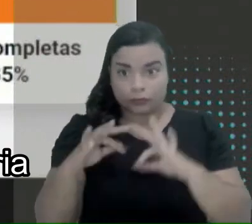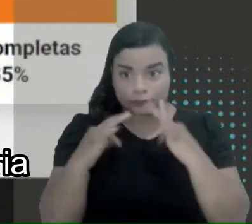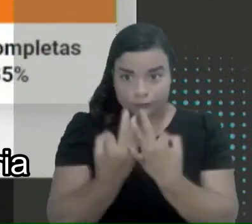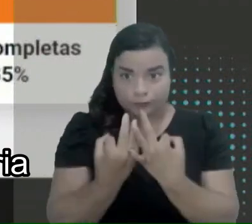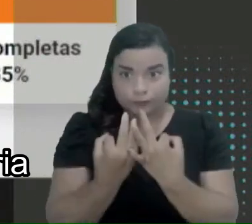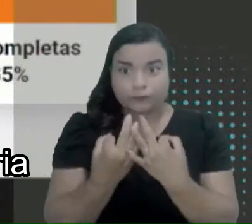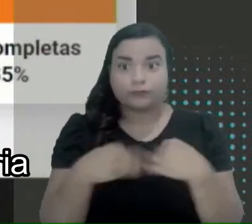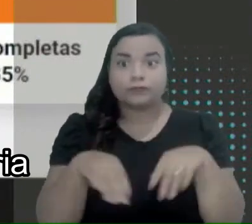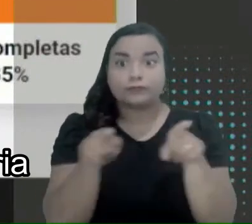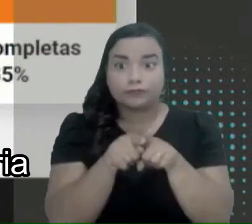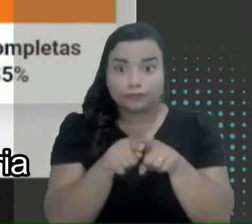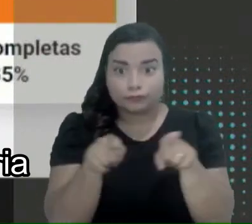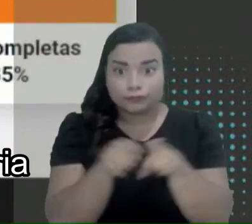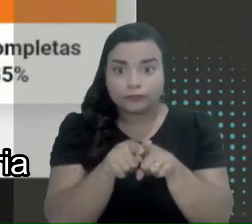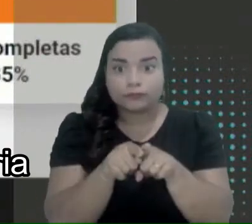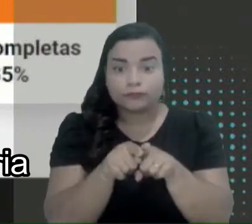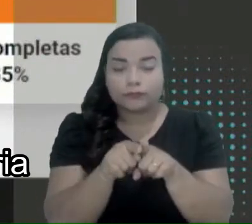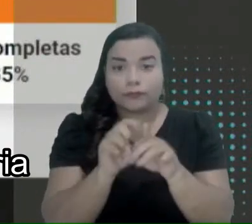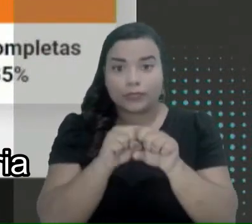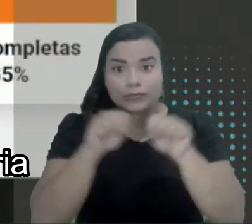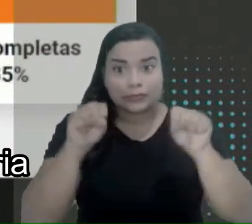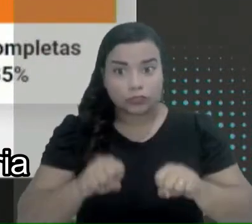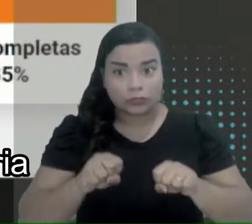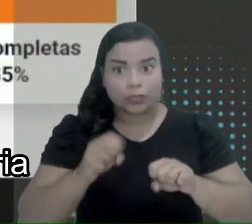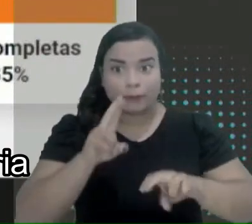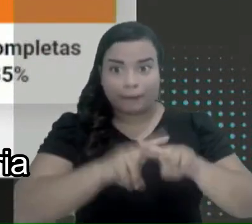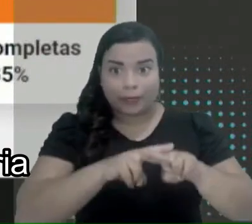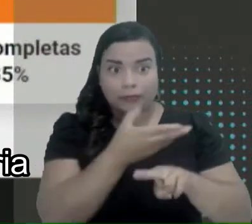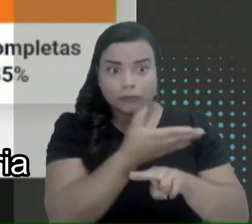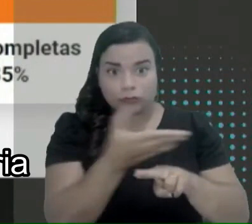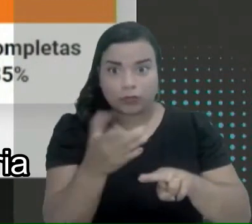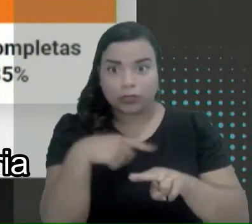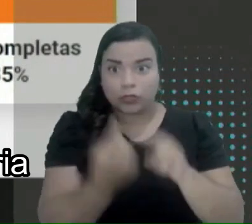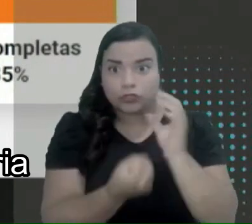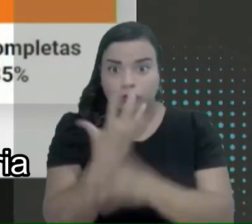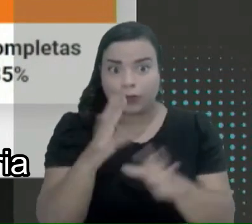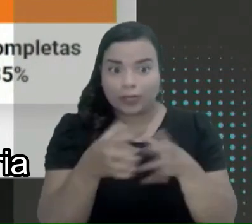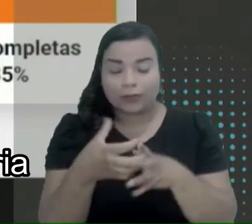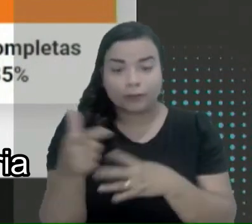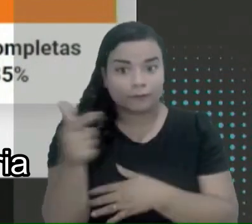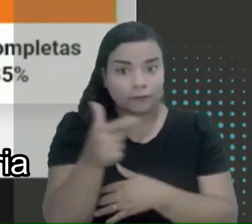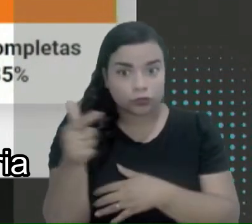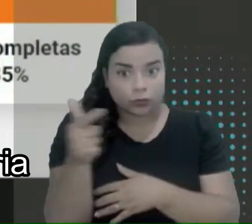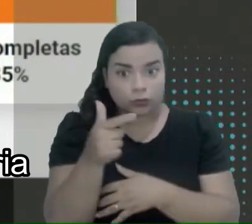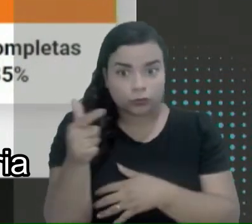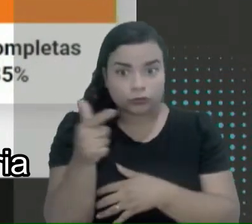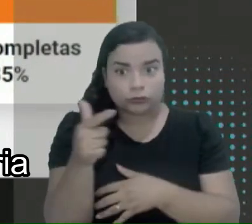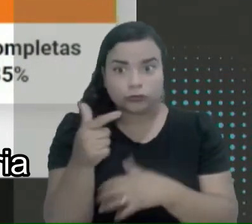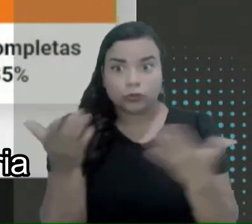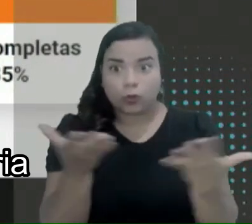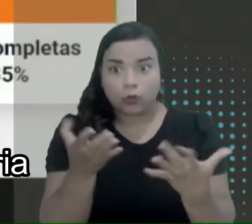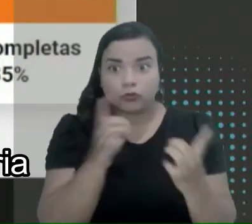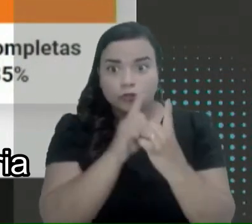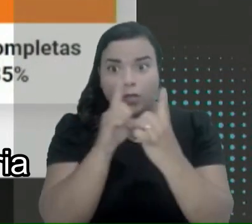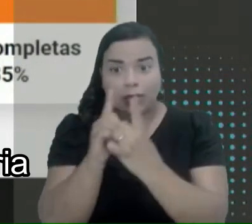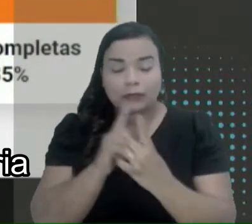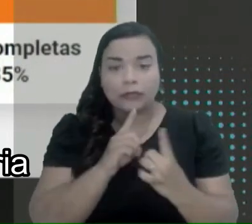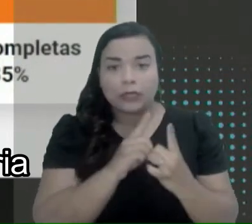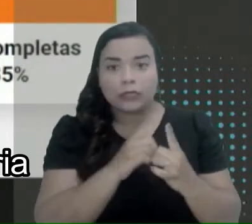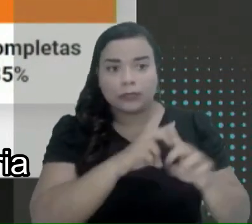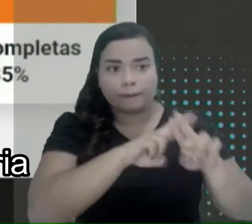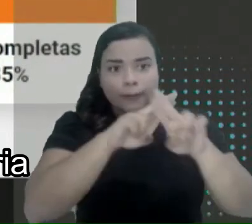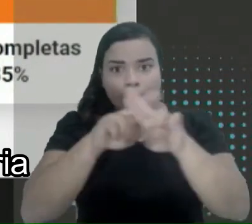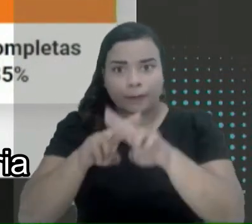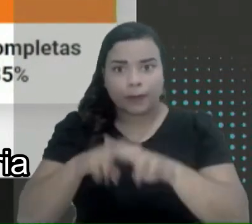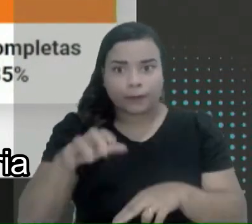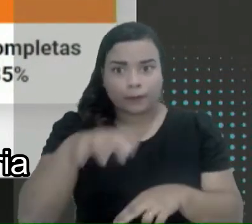também do sistema prisional. Criamos 22 equipes que hoje atendem a todas as unidades prisionais